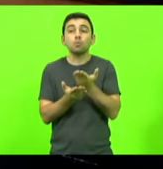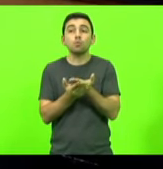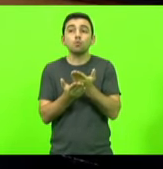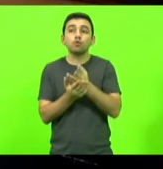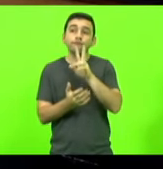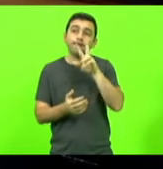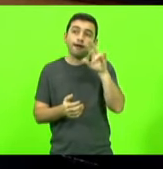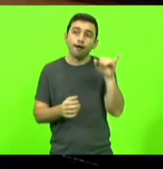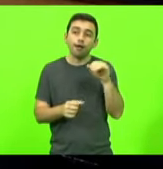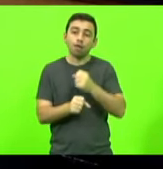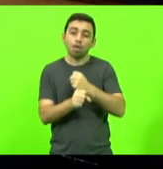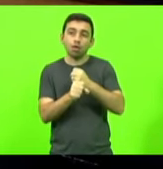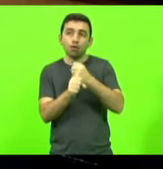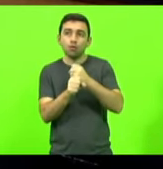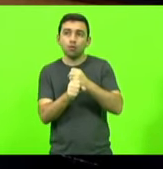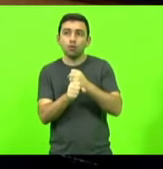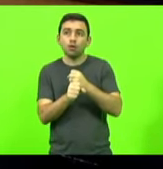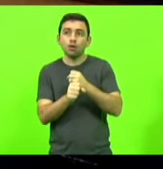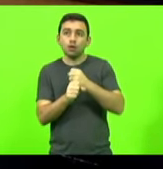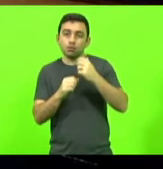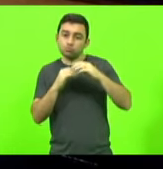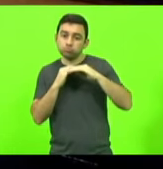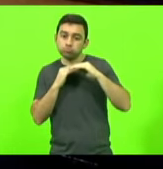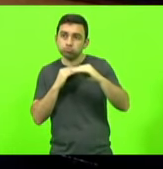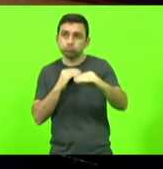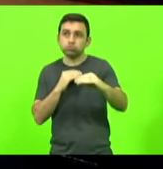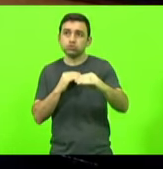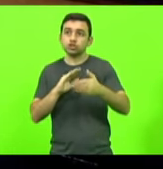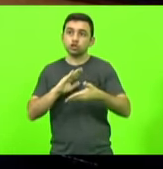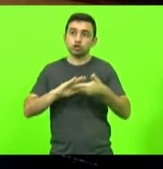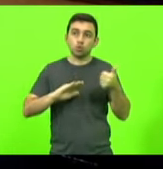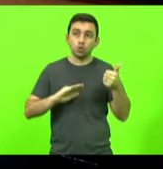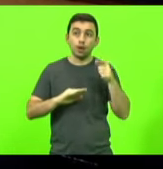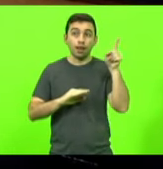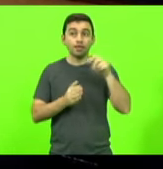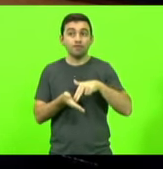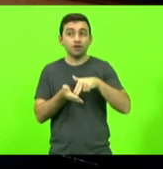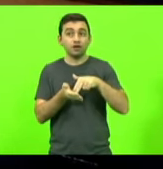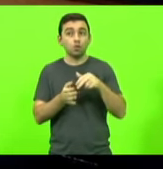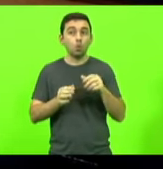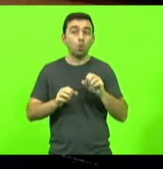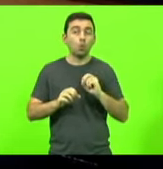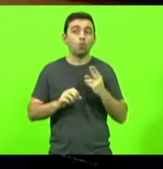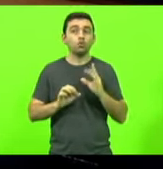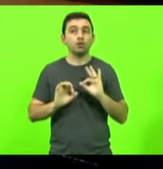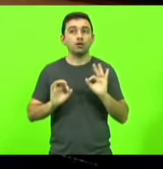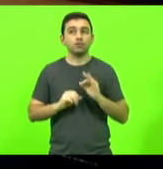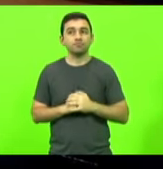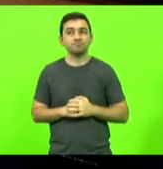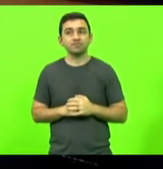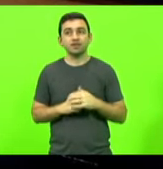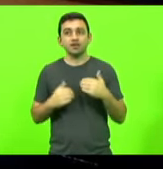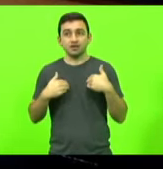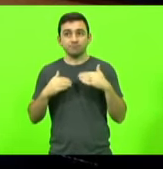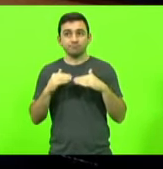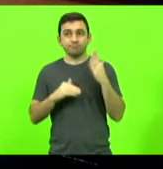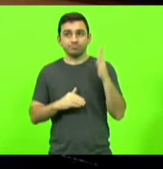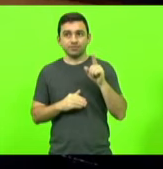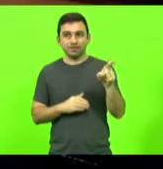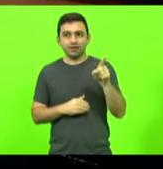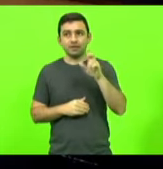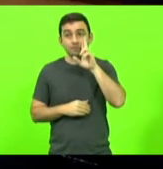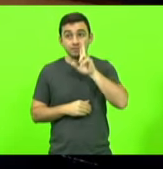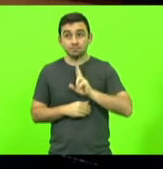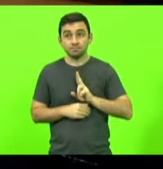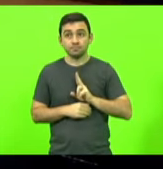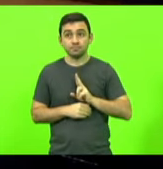ser colocado a pista que foi retirada de Navegantes ou não. Discordando do deputado Ivan Nats,